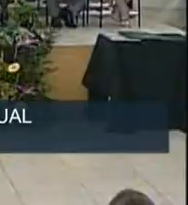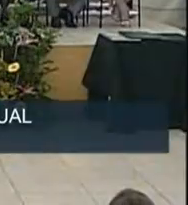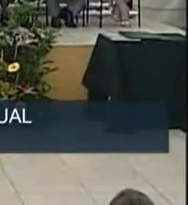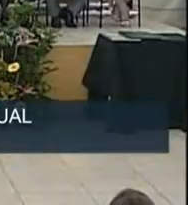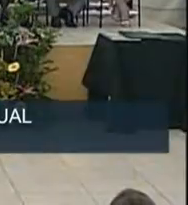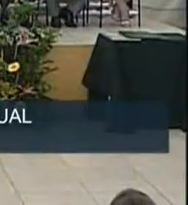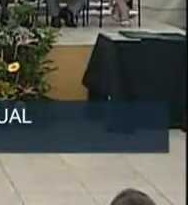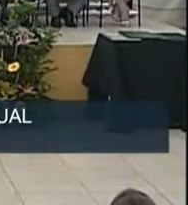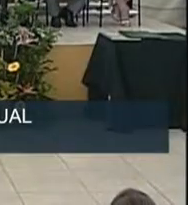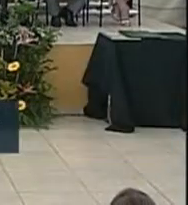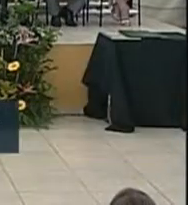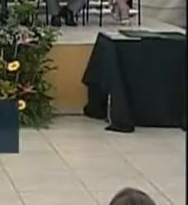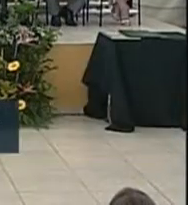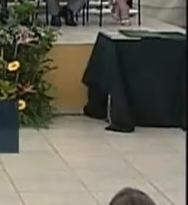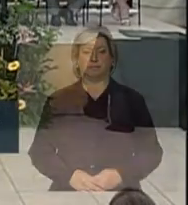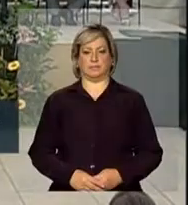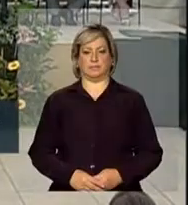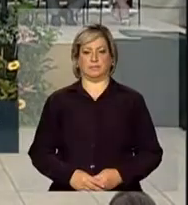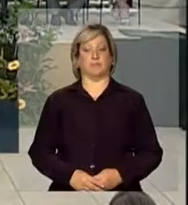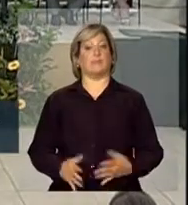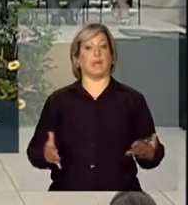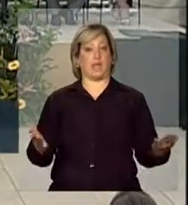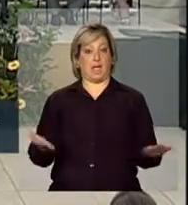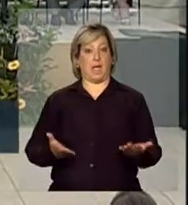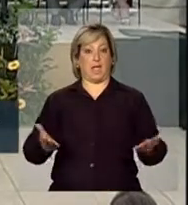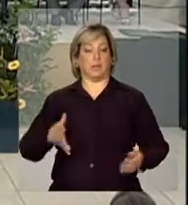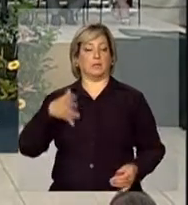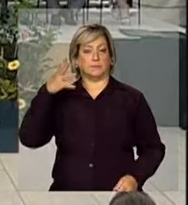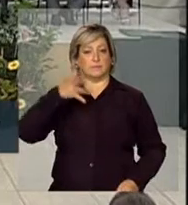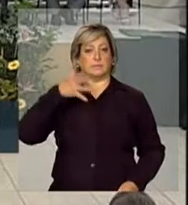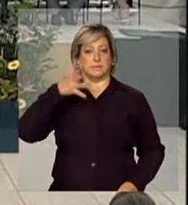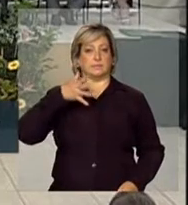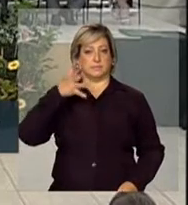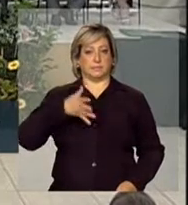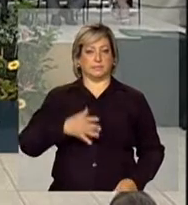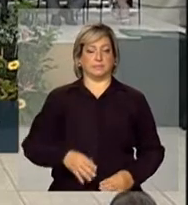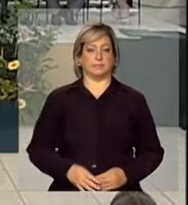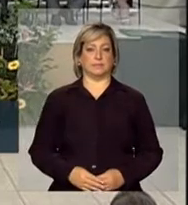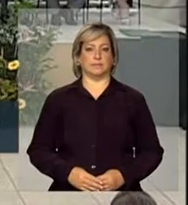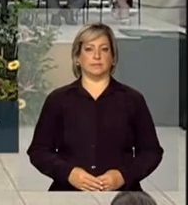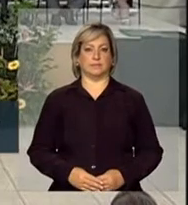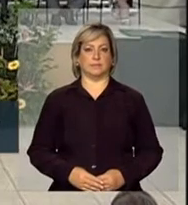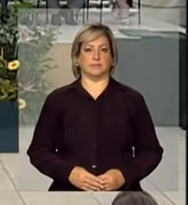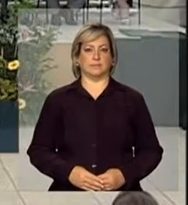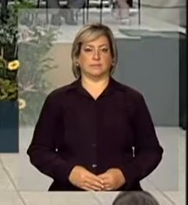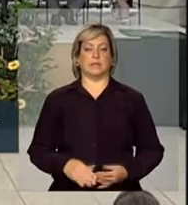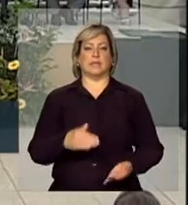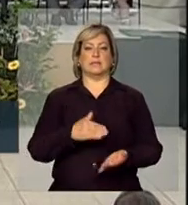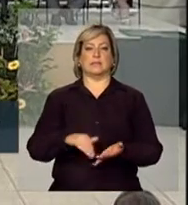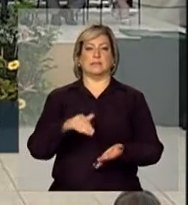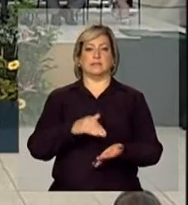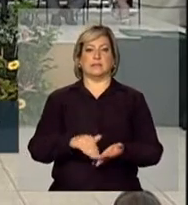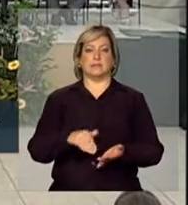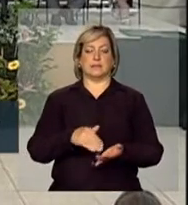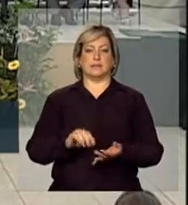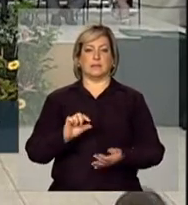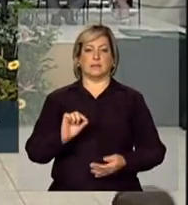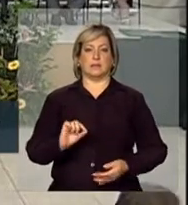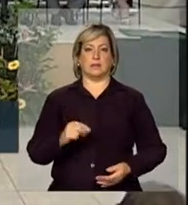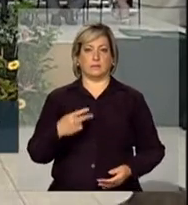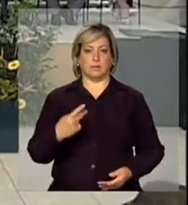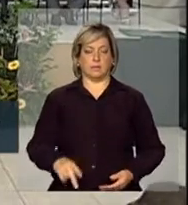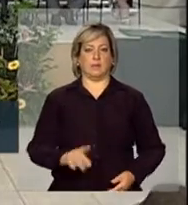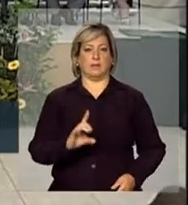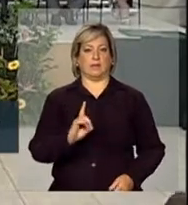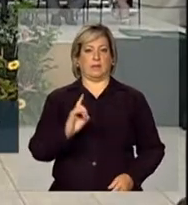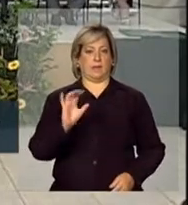Olá neste momento para uso da palavra e o senhor secretário de Estado de Educação do Distrito